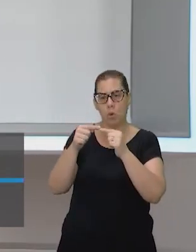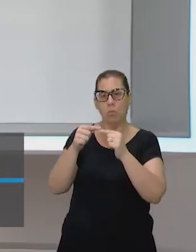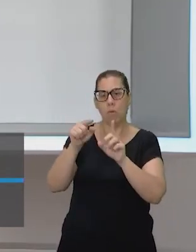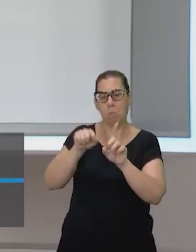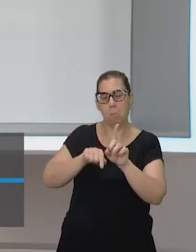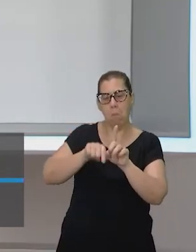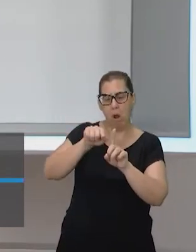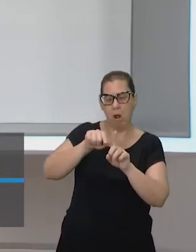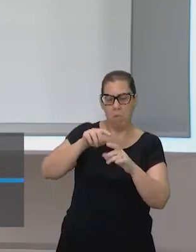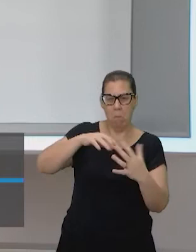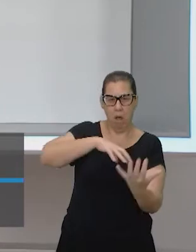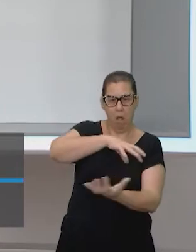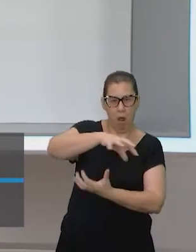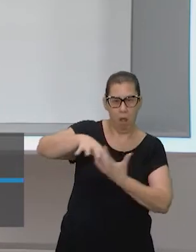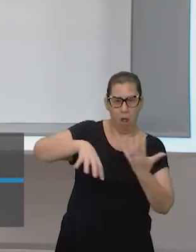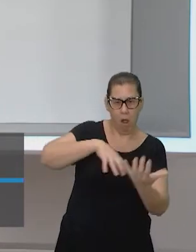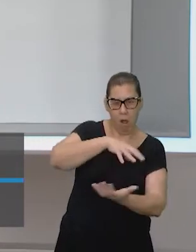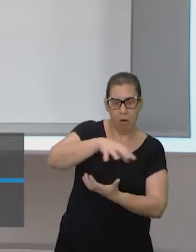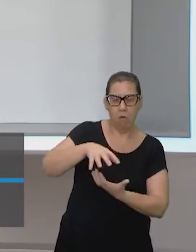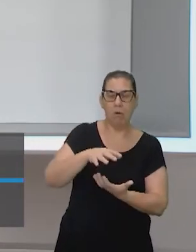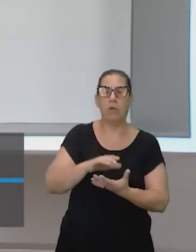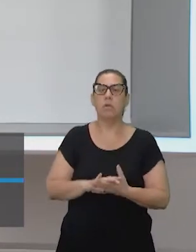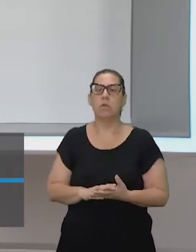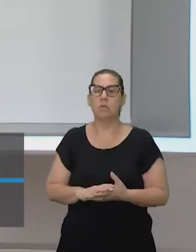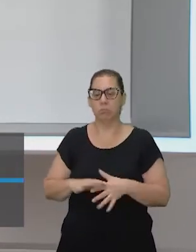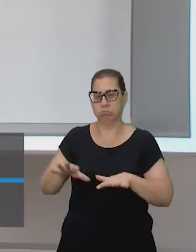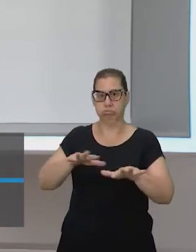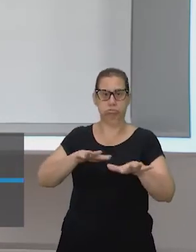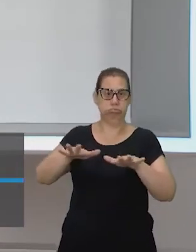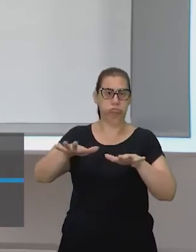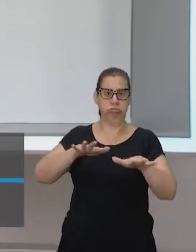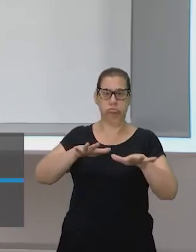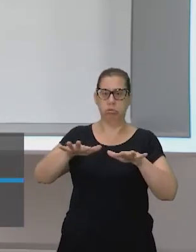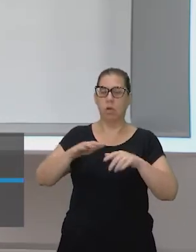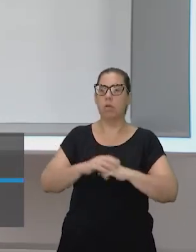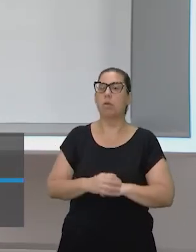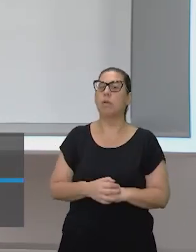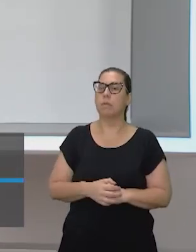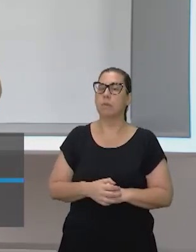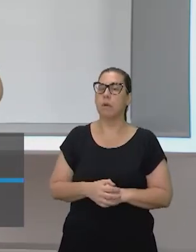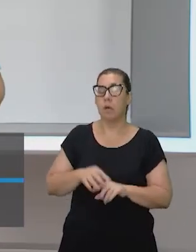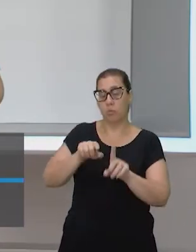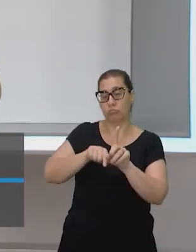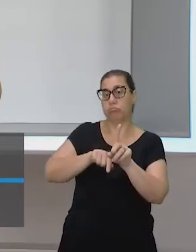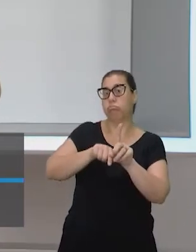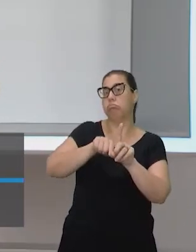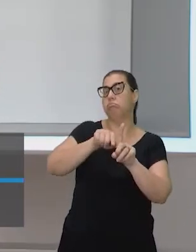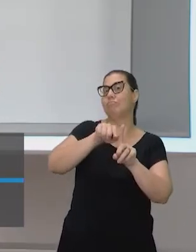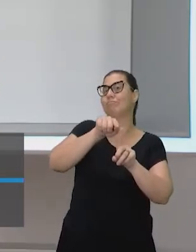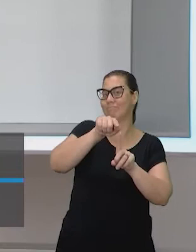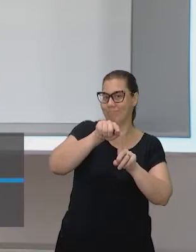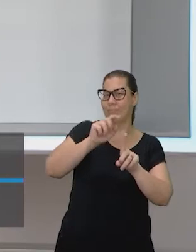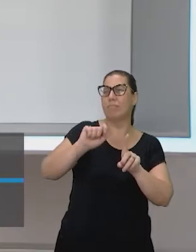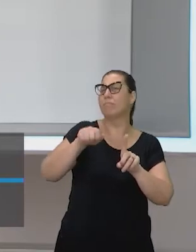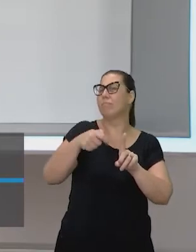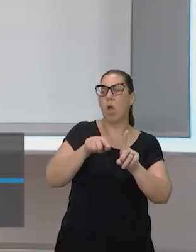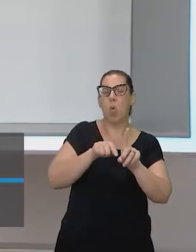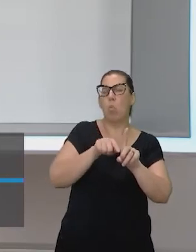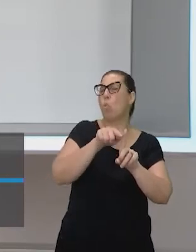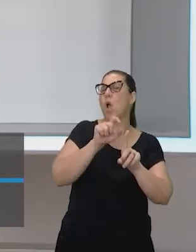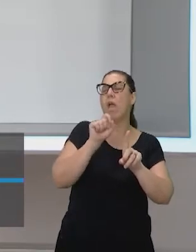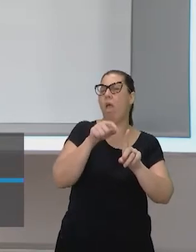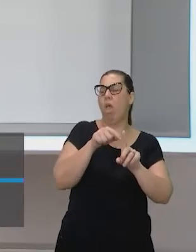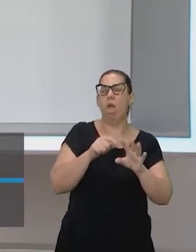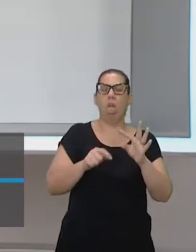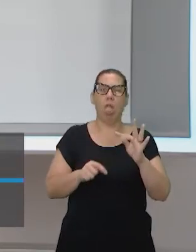grau aí de desordem, o grau de agitação, a gente chama de temperatura, tá bom? A grandeza da